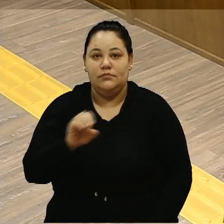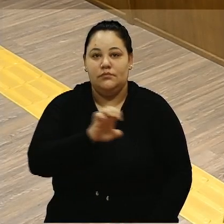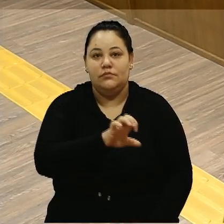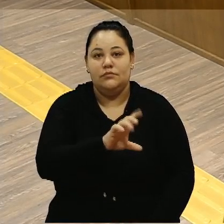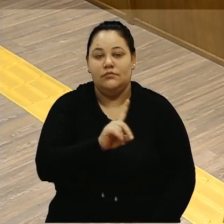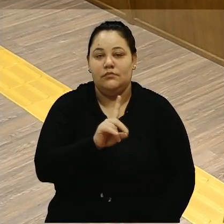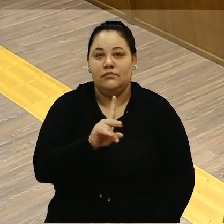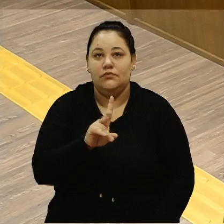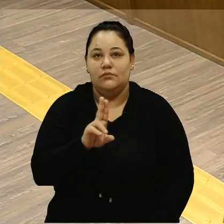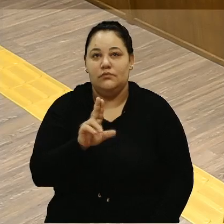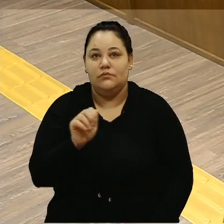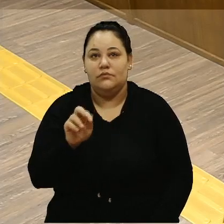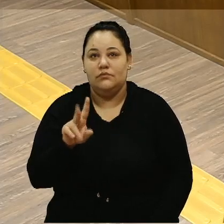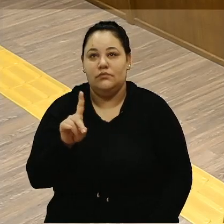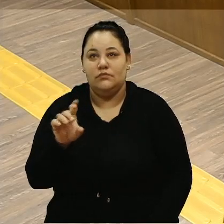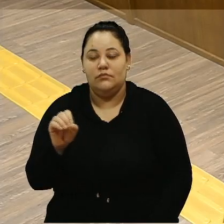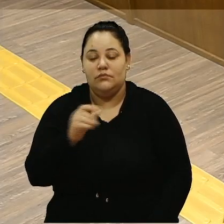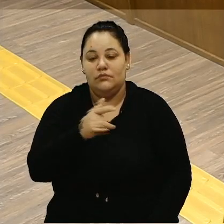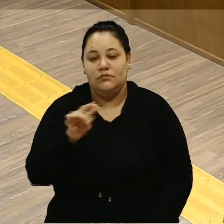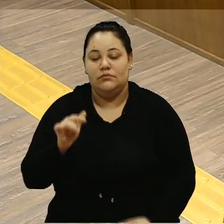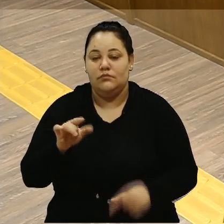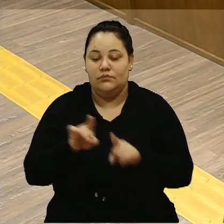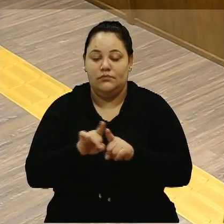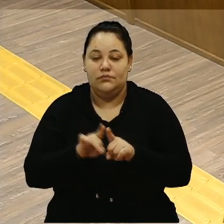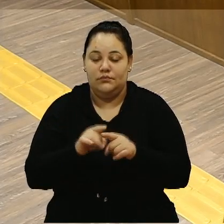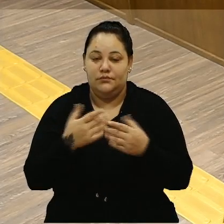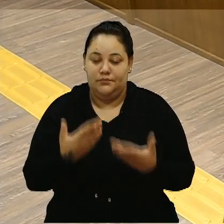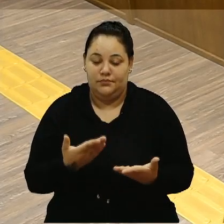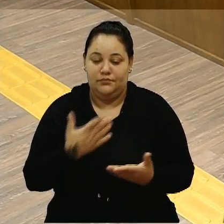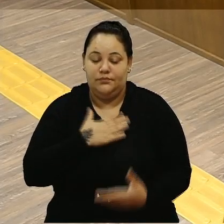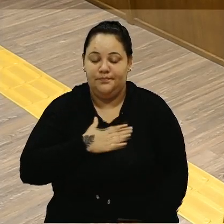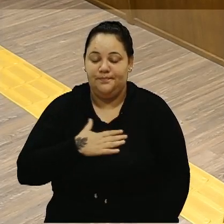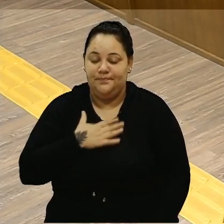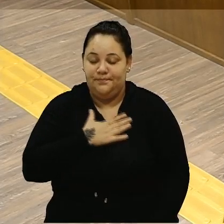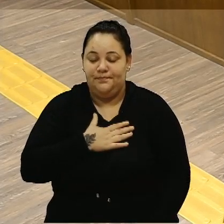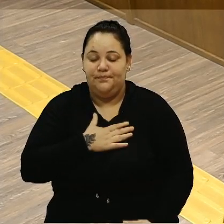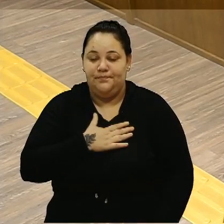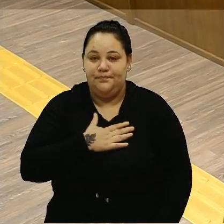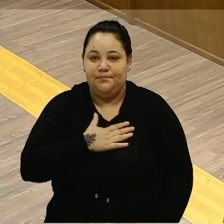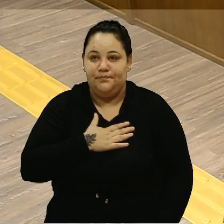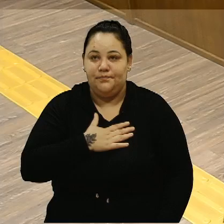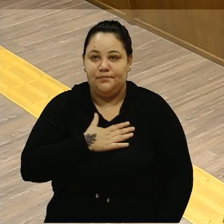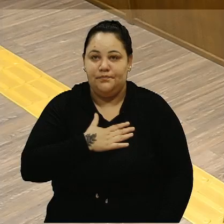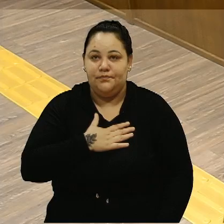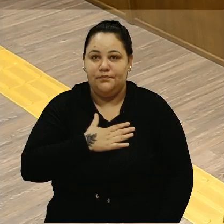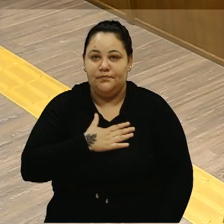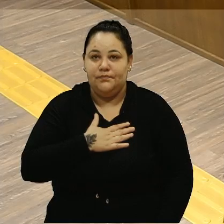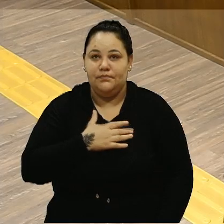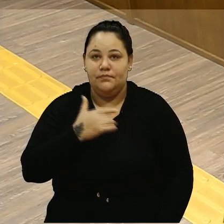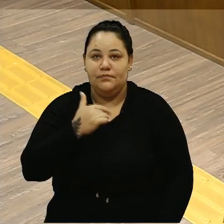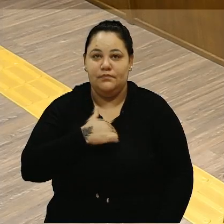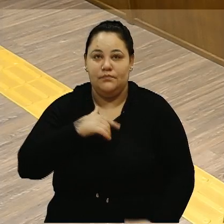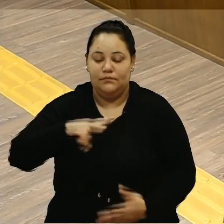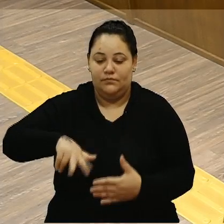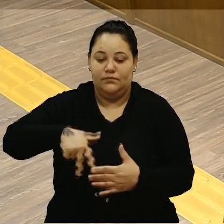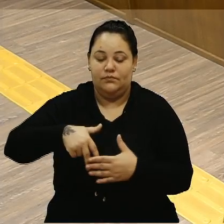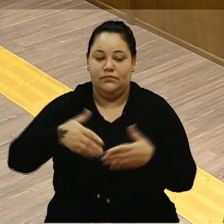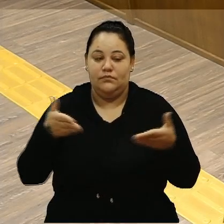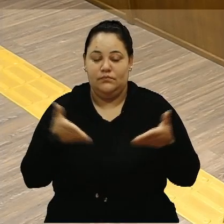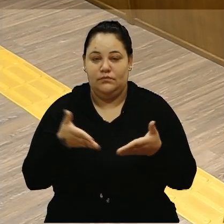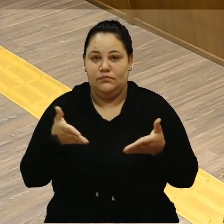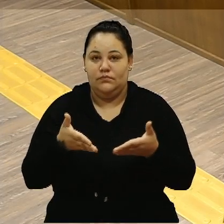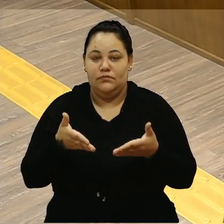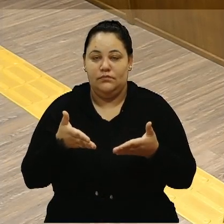e demais diretores. É com imensa honra e profunda satisfação que me encontro aqui, hoje, diante de